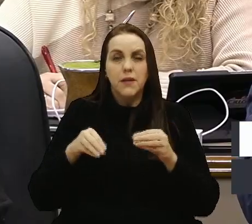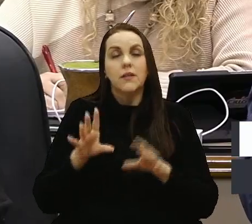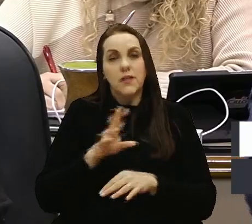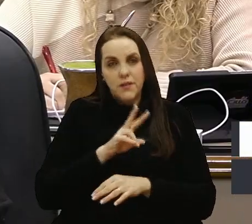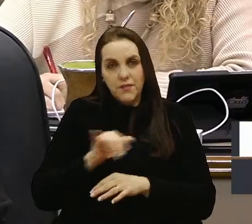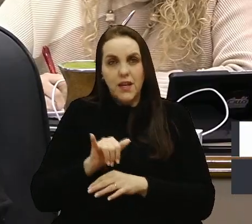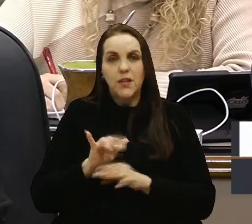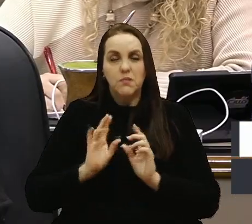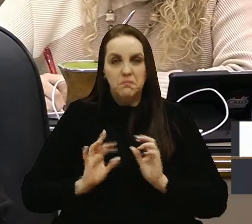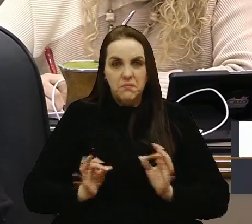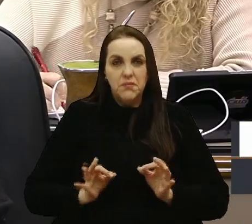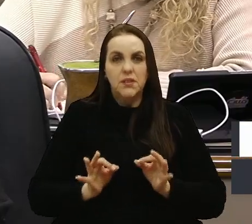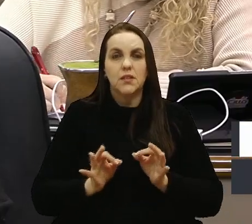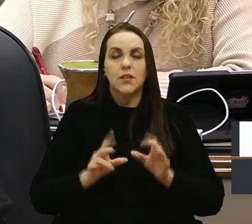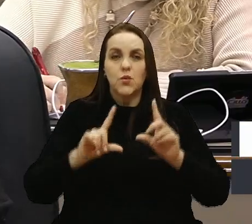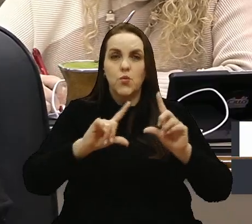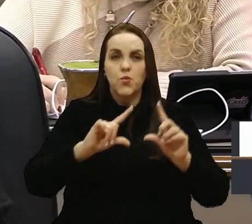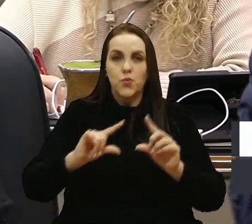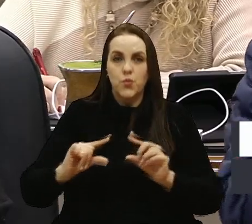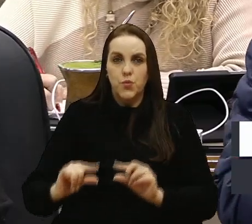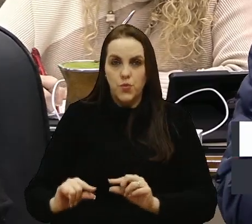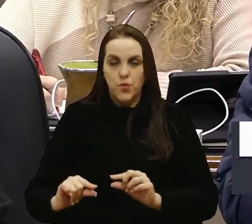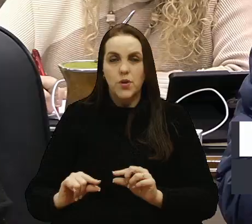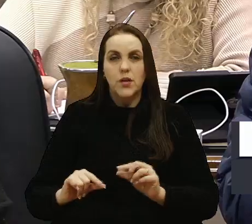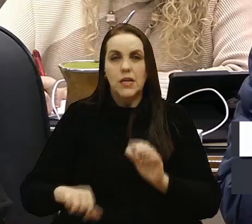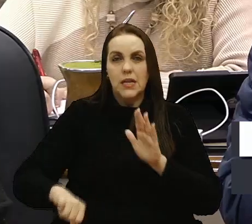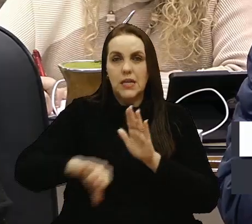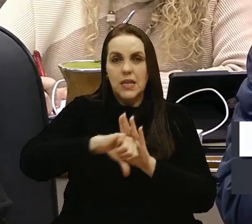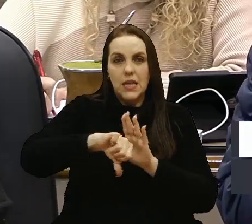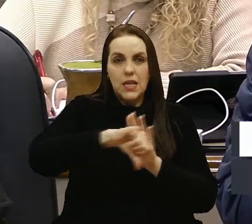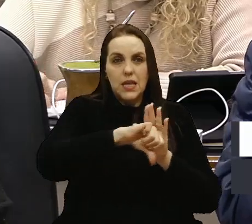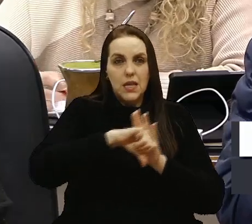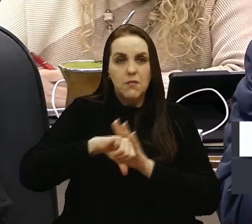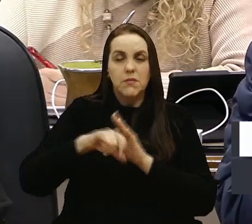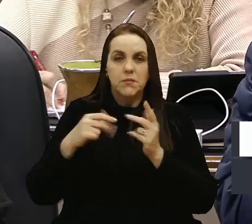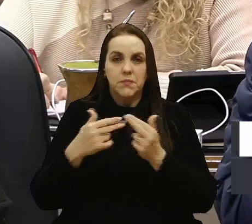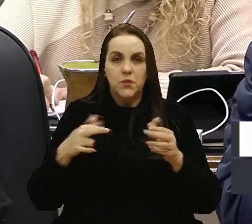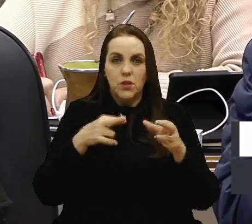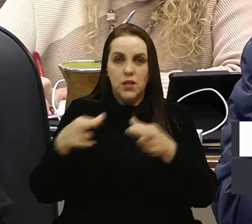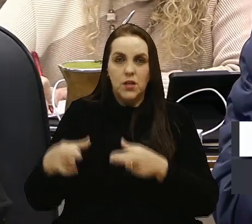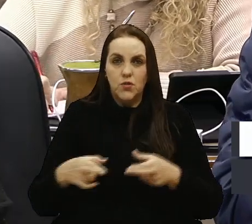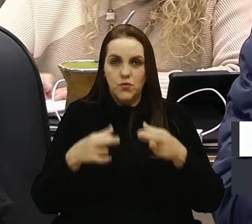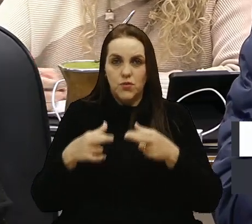certeza para continuar diminuindo aí a criminalidade aí